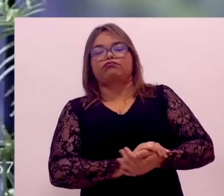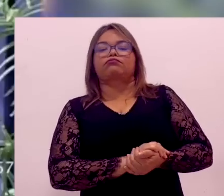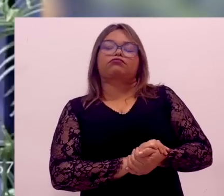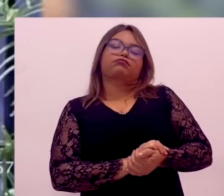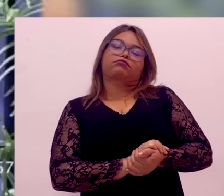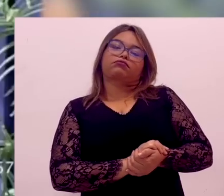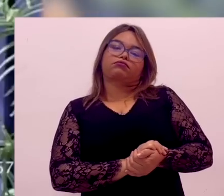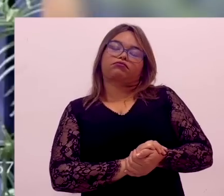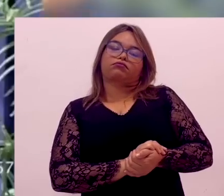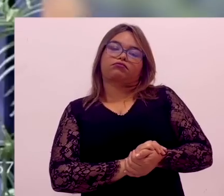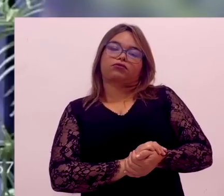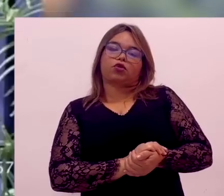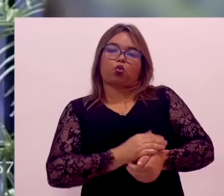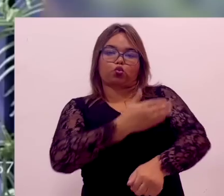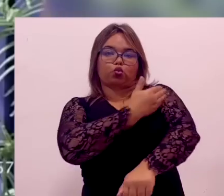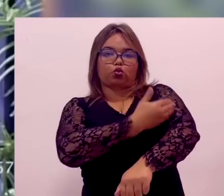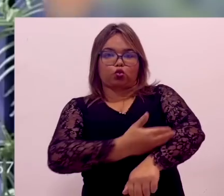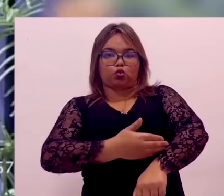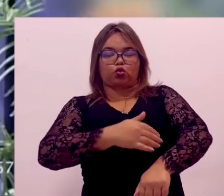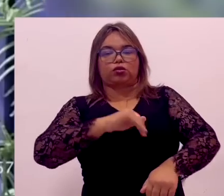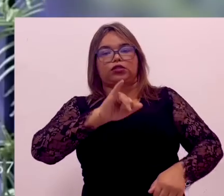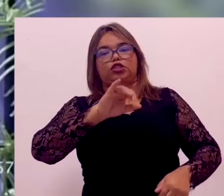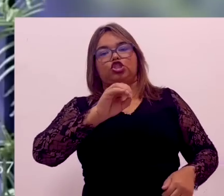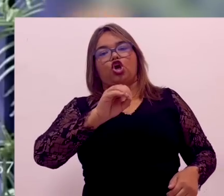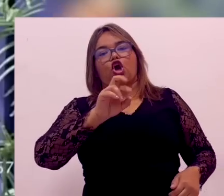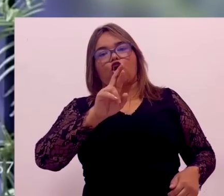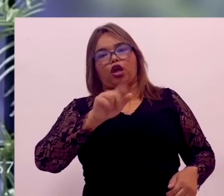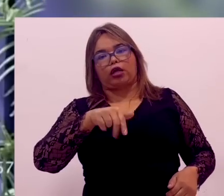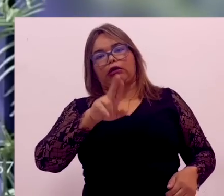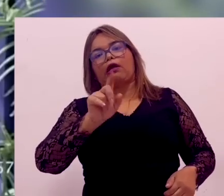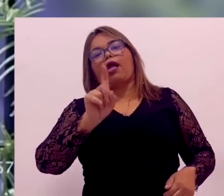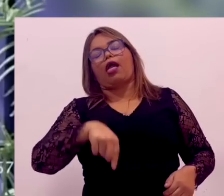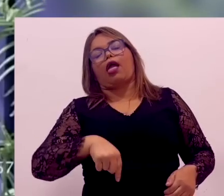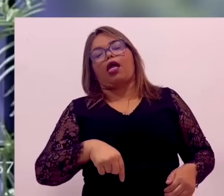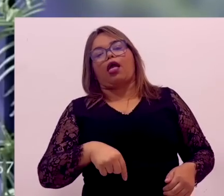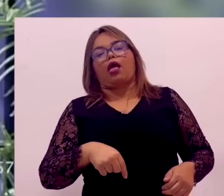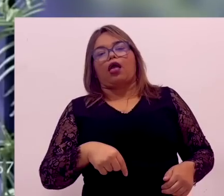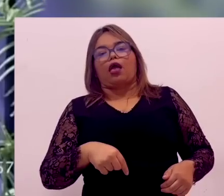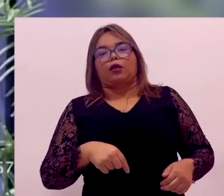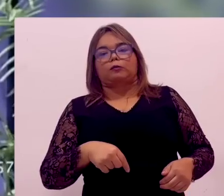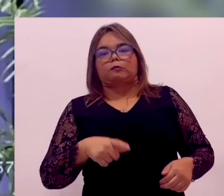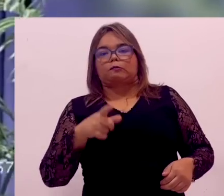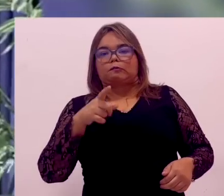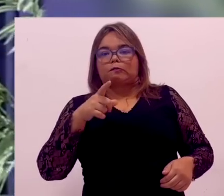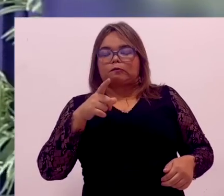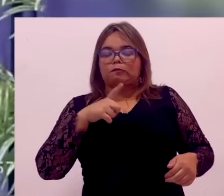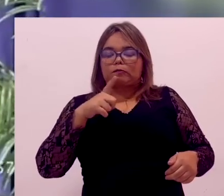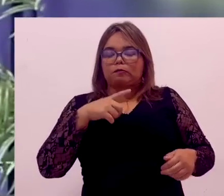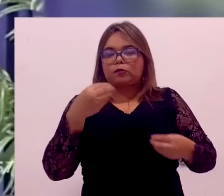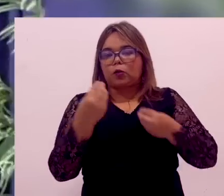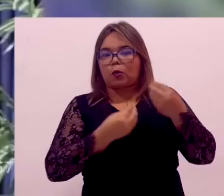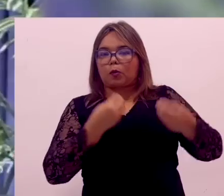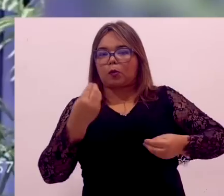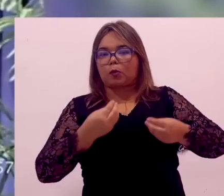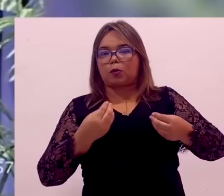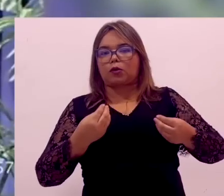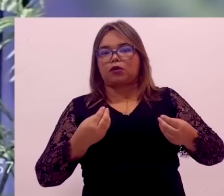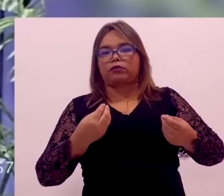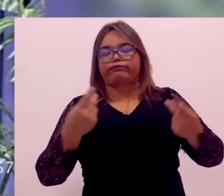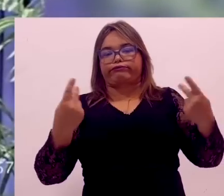no rito de York, que é um nível templário, está tudo lá.